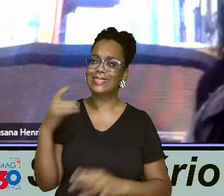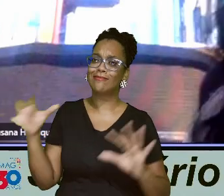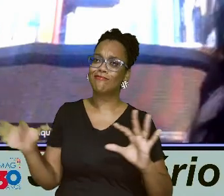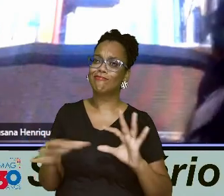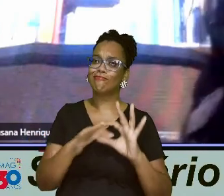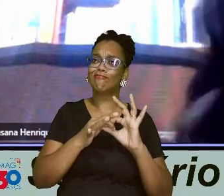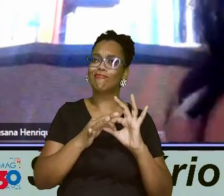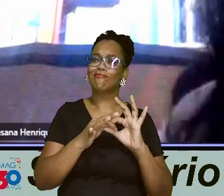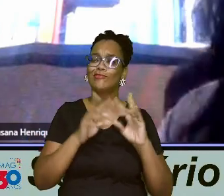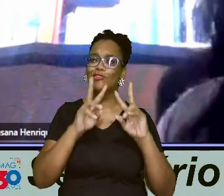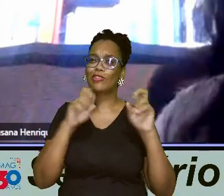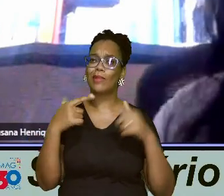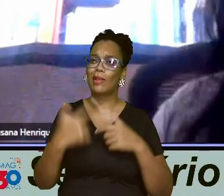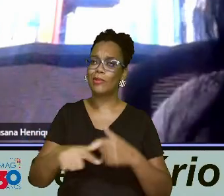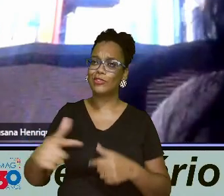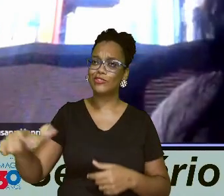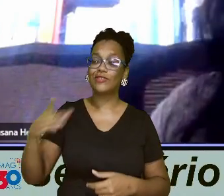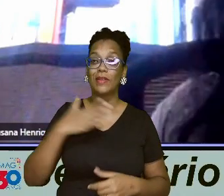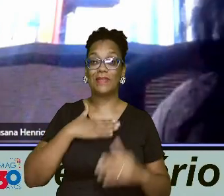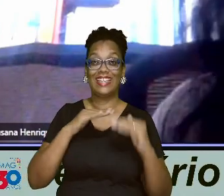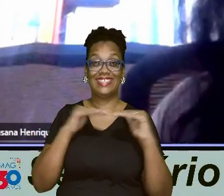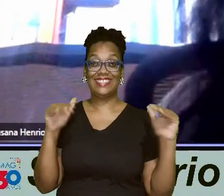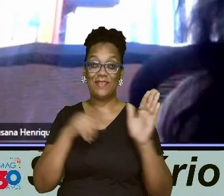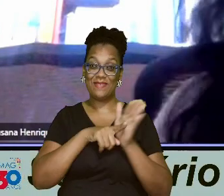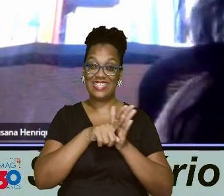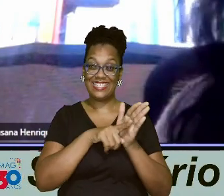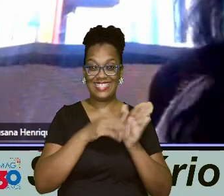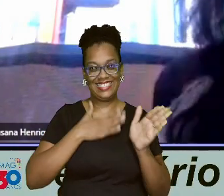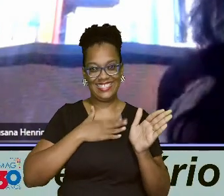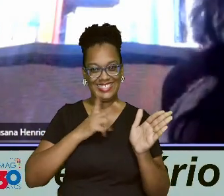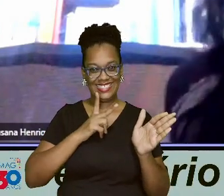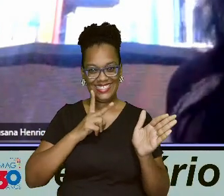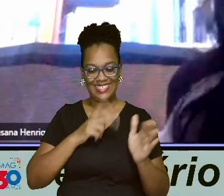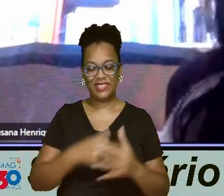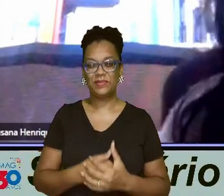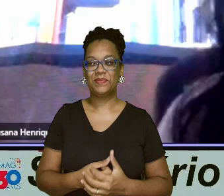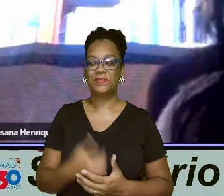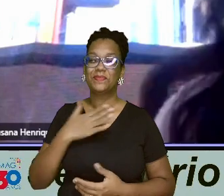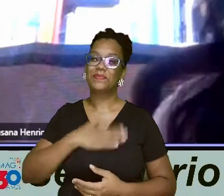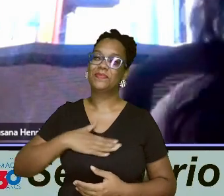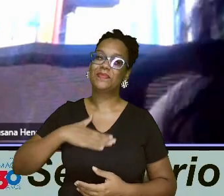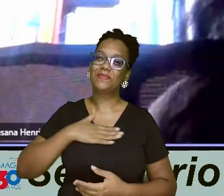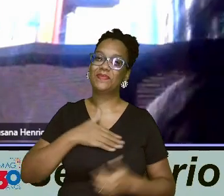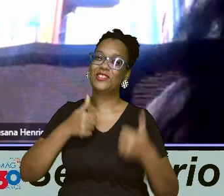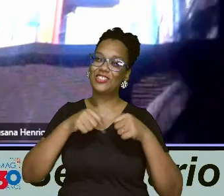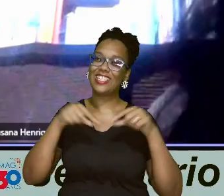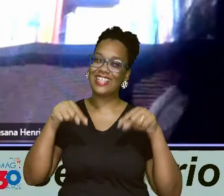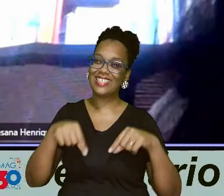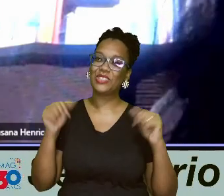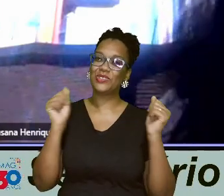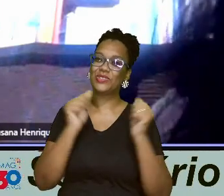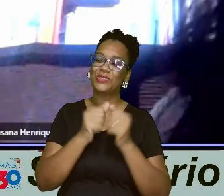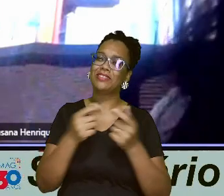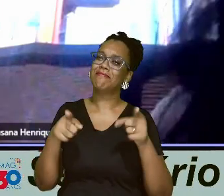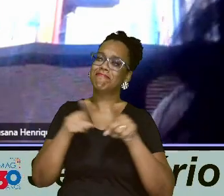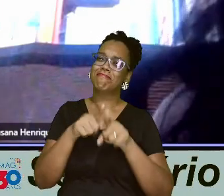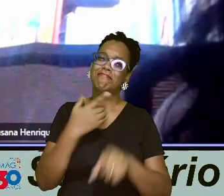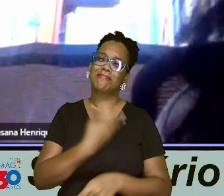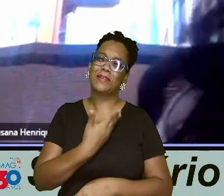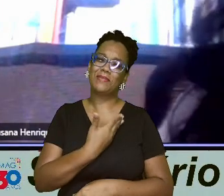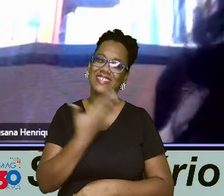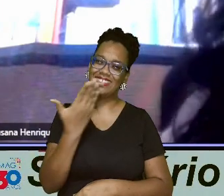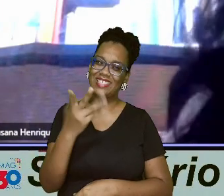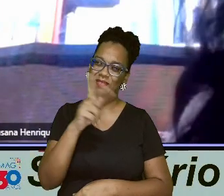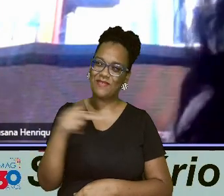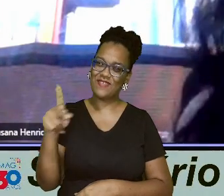litigância repetitiva, que é a minha linha de pesquisa. É um prazer estar aqui também com a minha parceira e amiga,